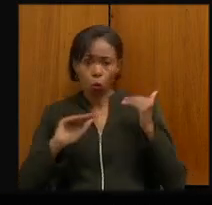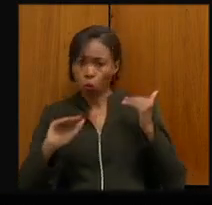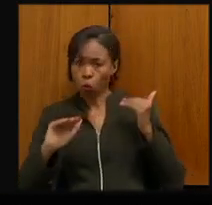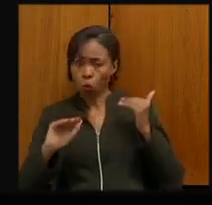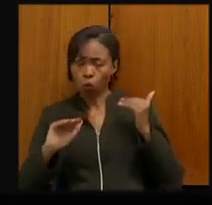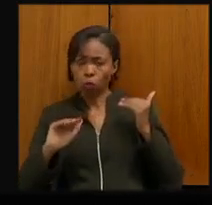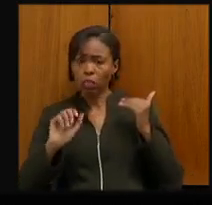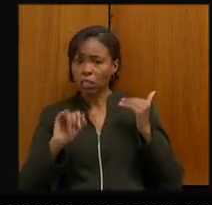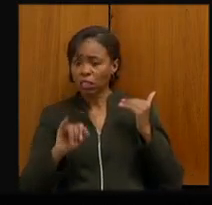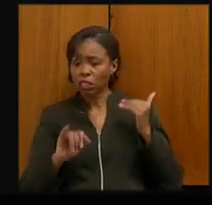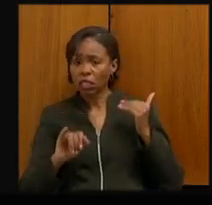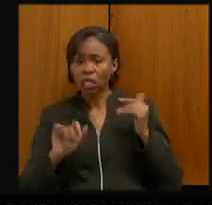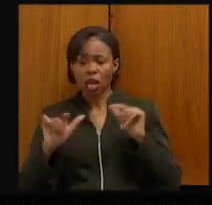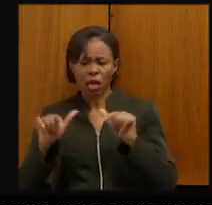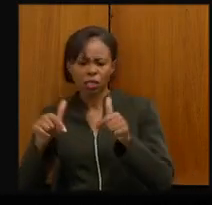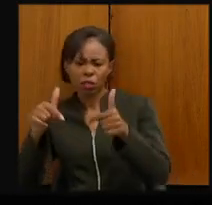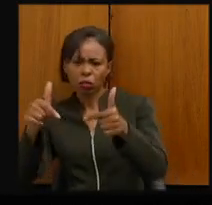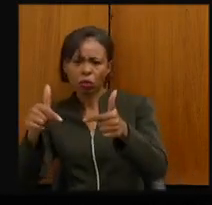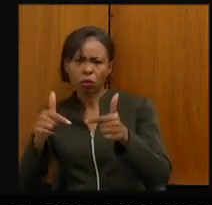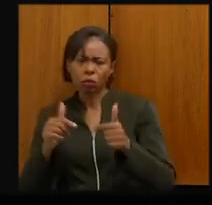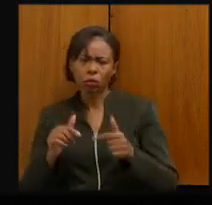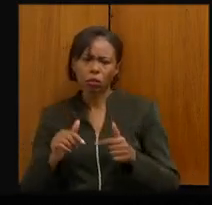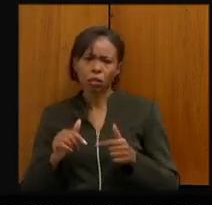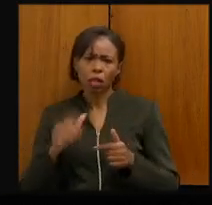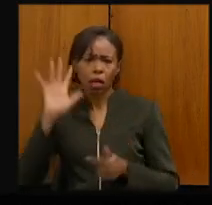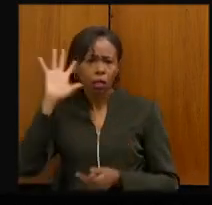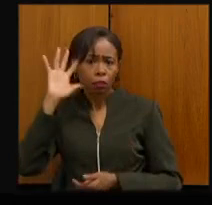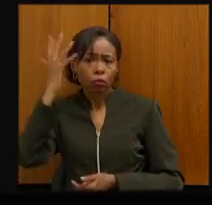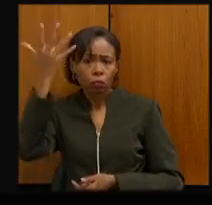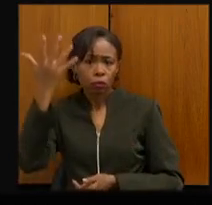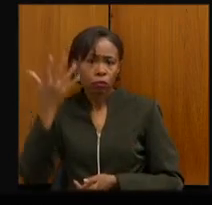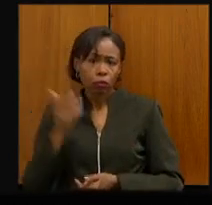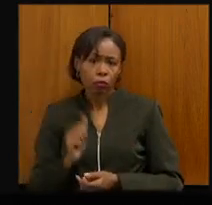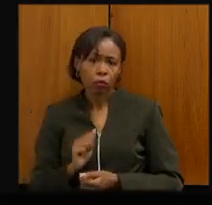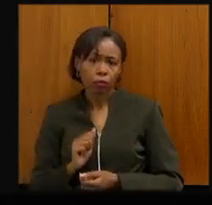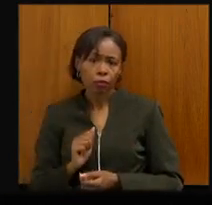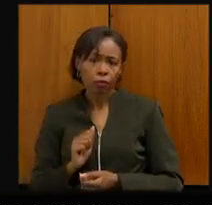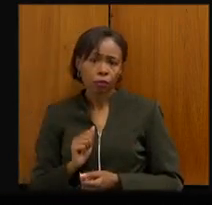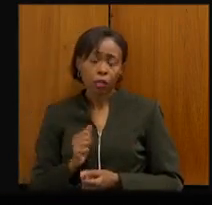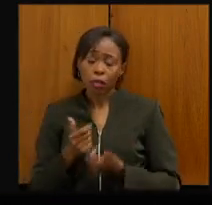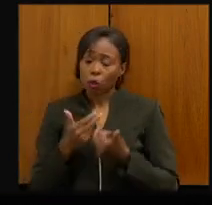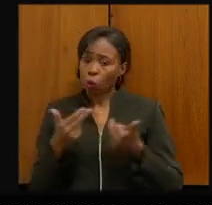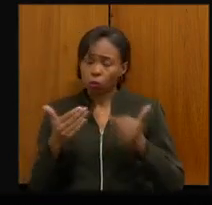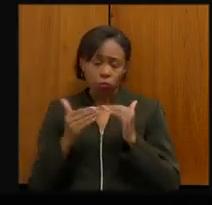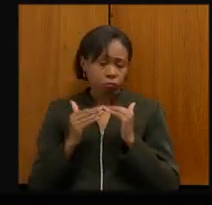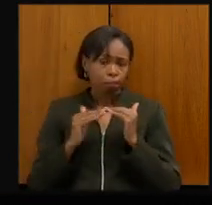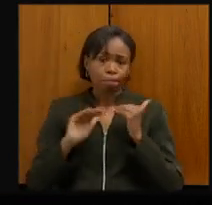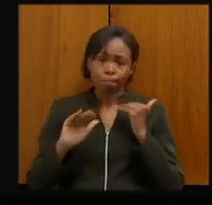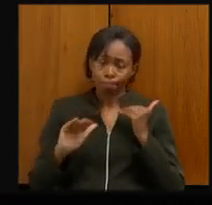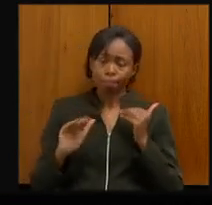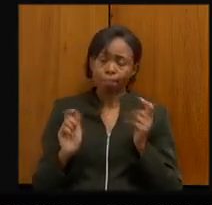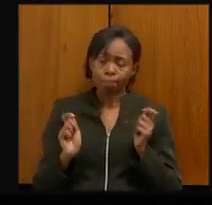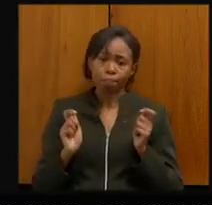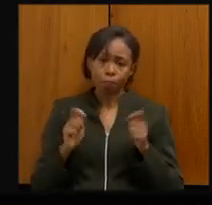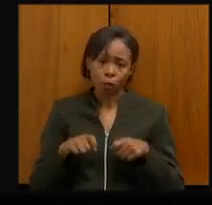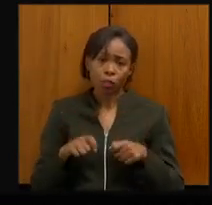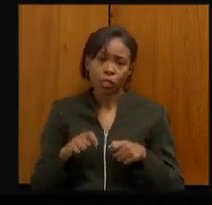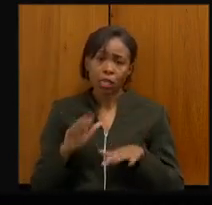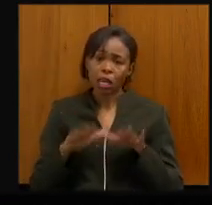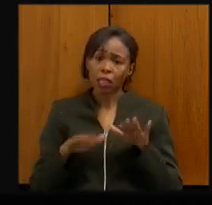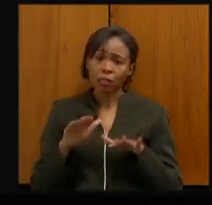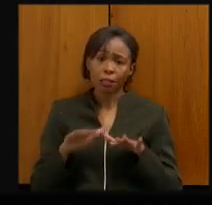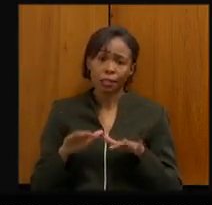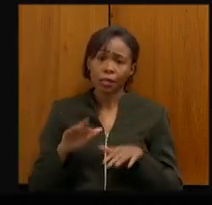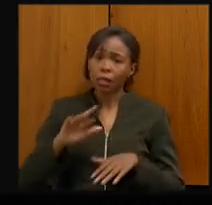posições atitudes decisões que você tá forma nelas podemos ver que